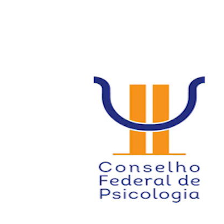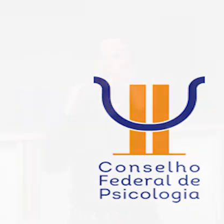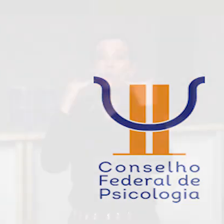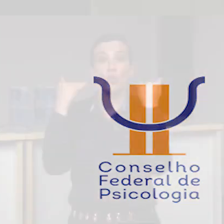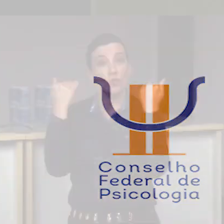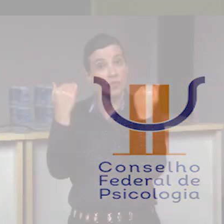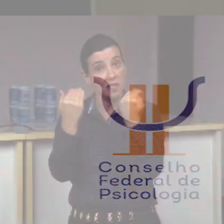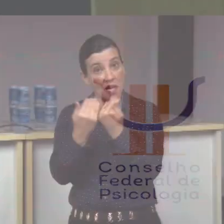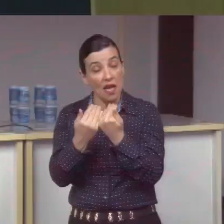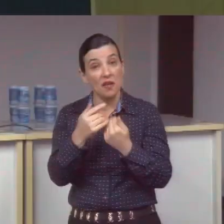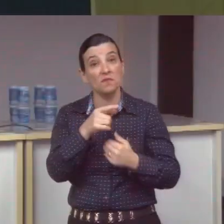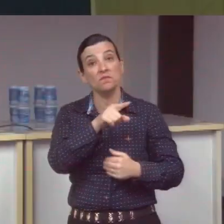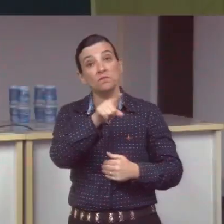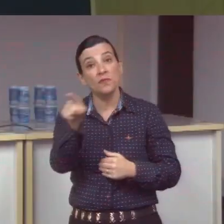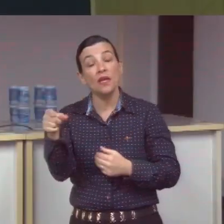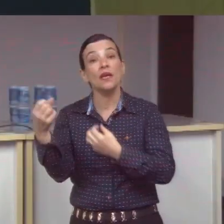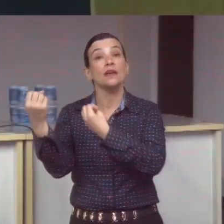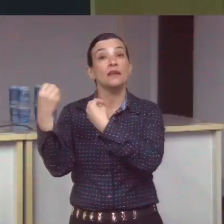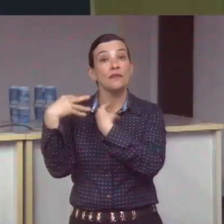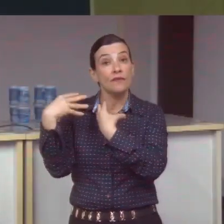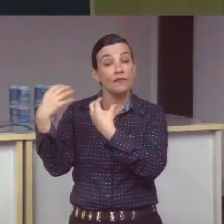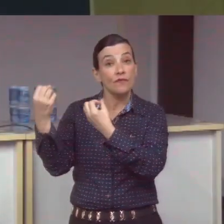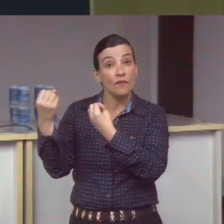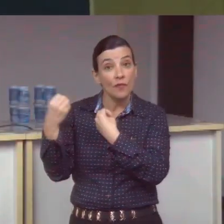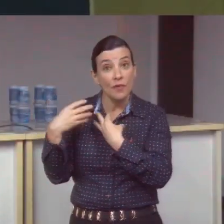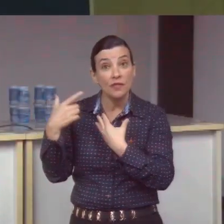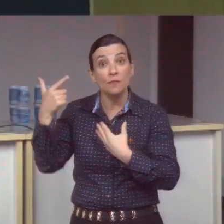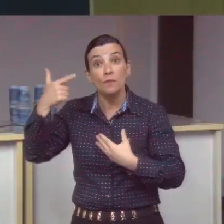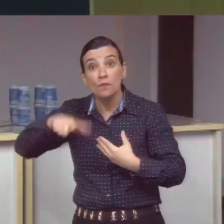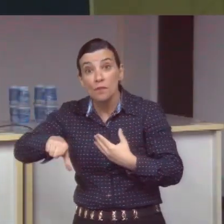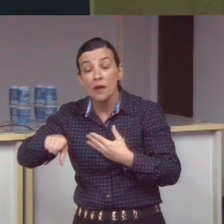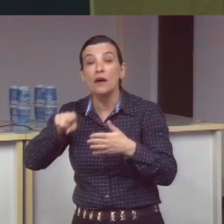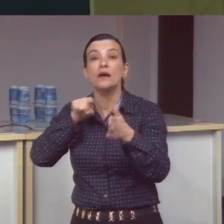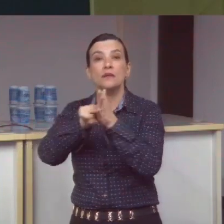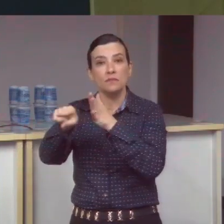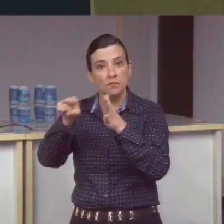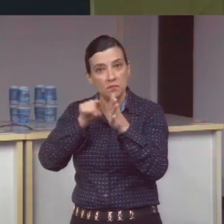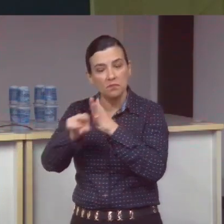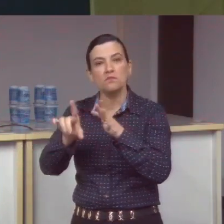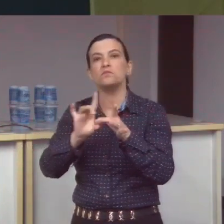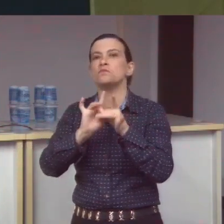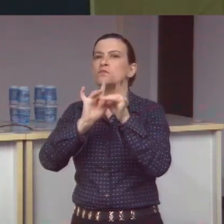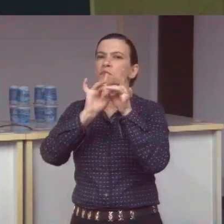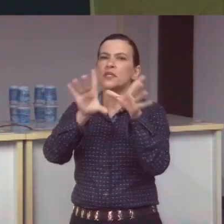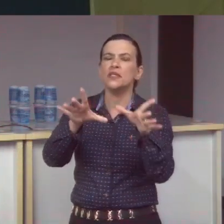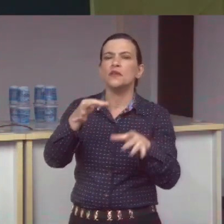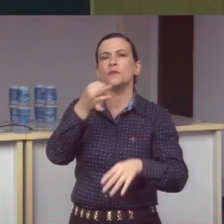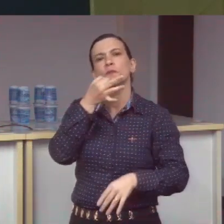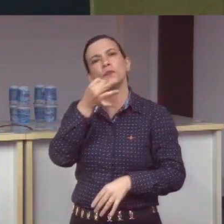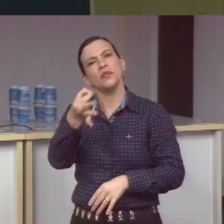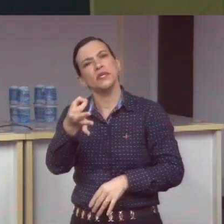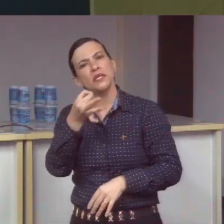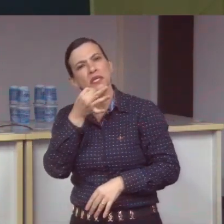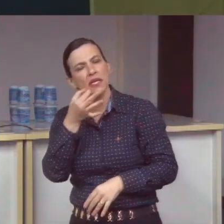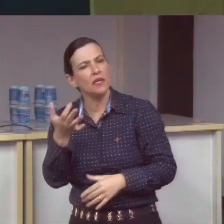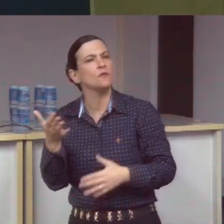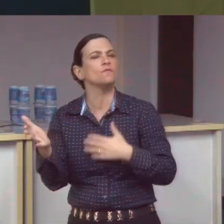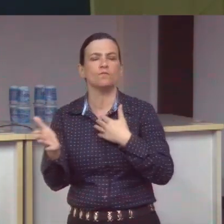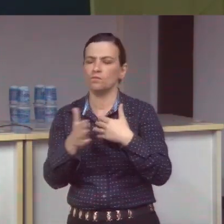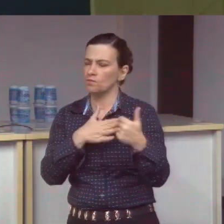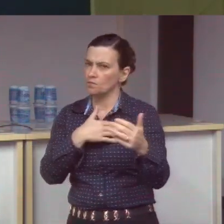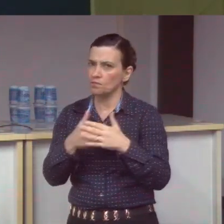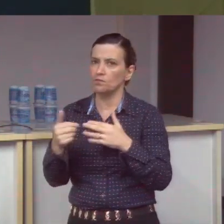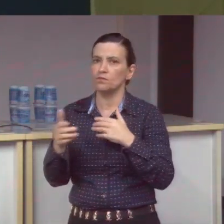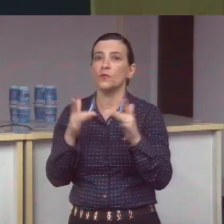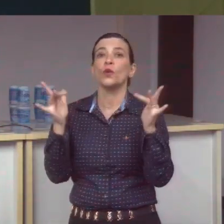vocês queiram mais informações sobre esta comissão, queiram opinar, participar de tudo mais, o contato